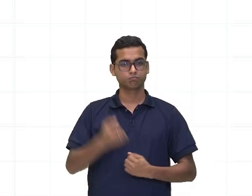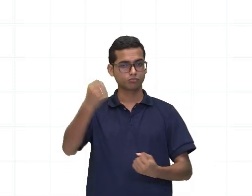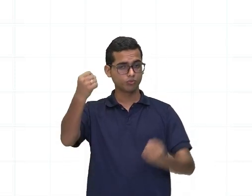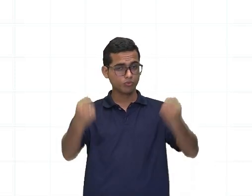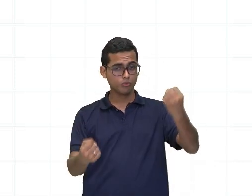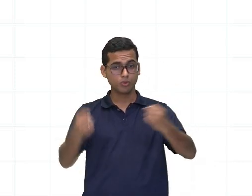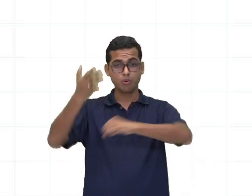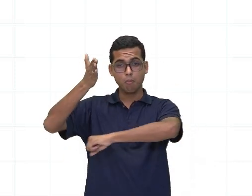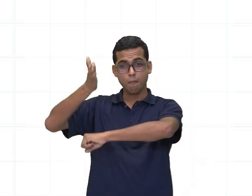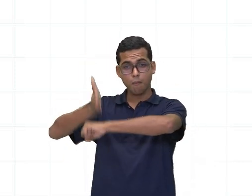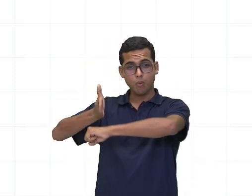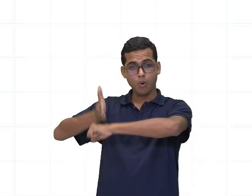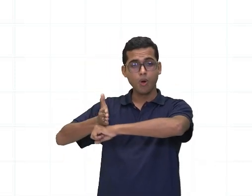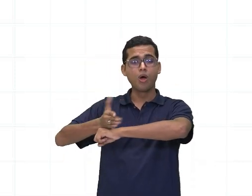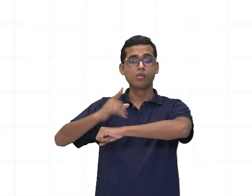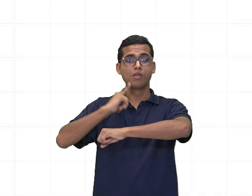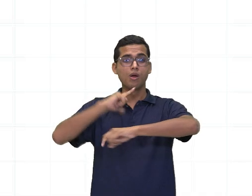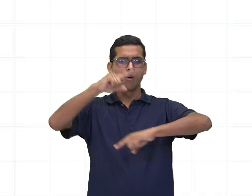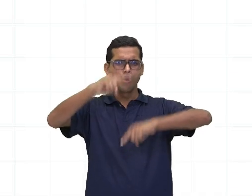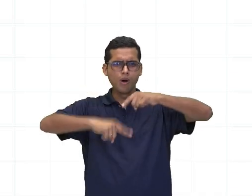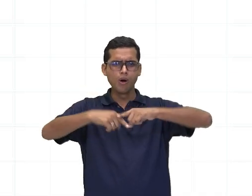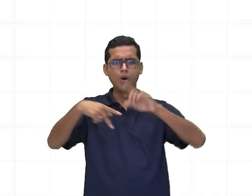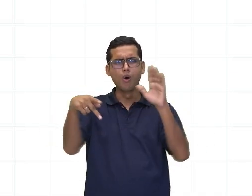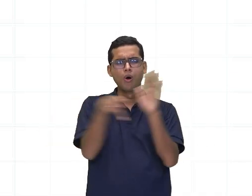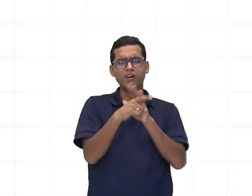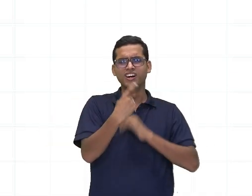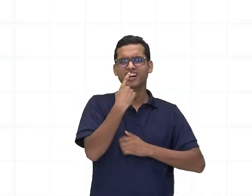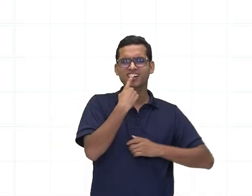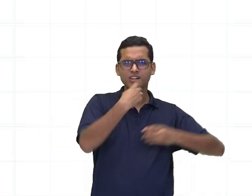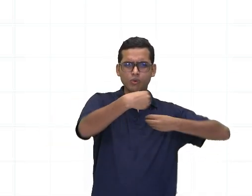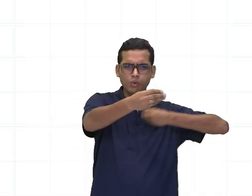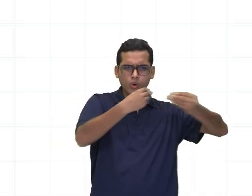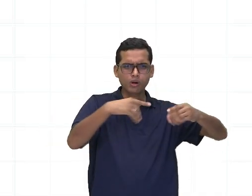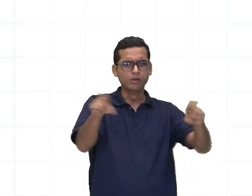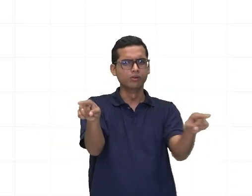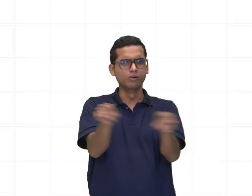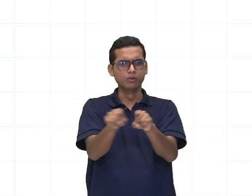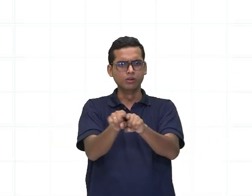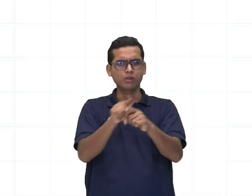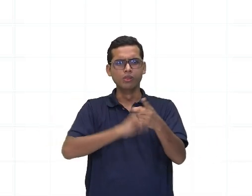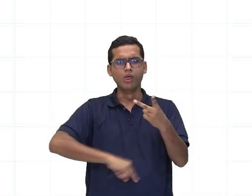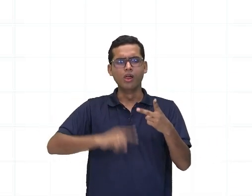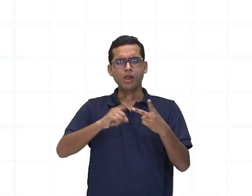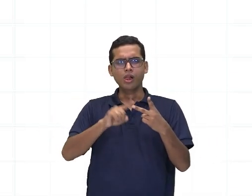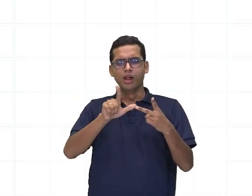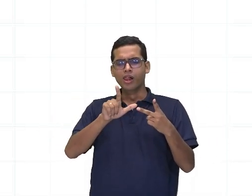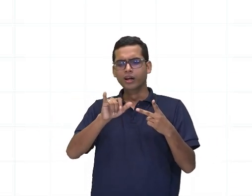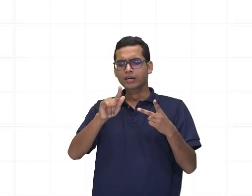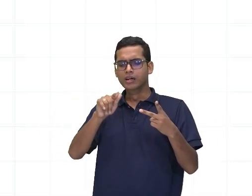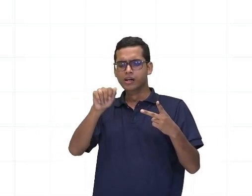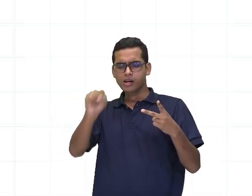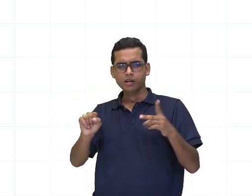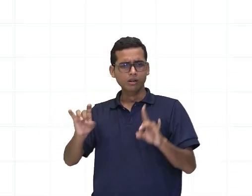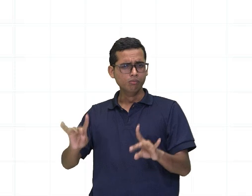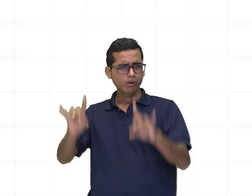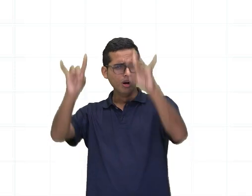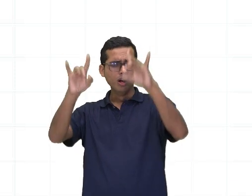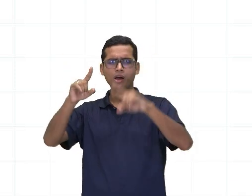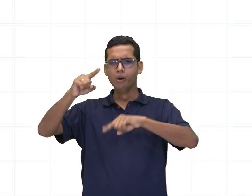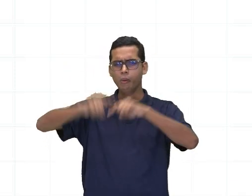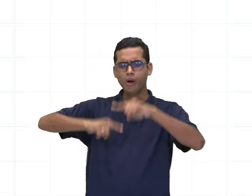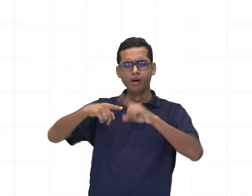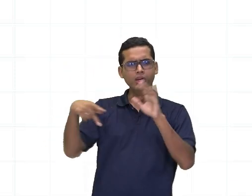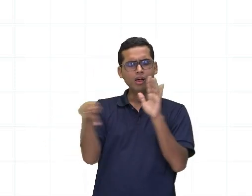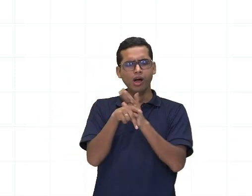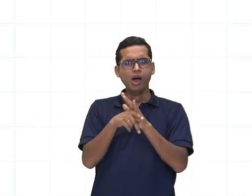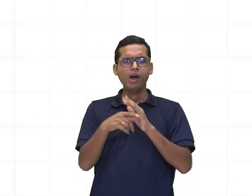parte materiais plásticos e ligas especiais. Então, observe, esses materiais